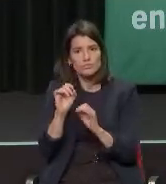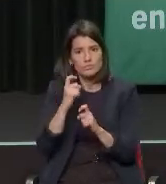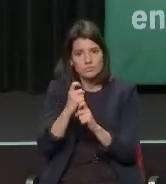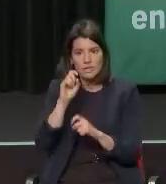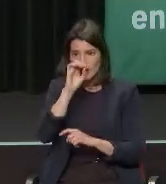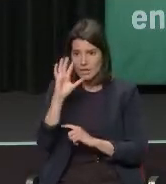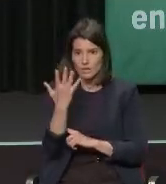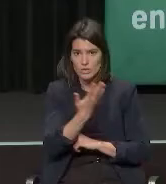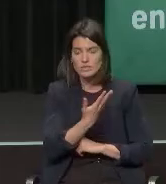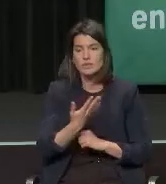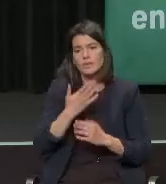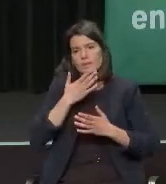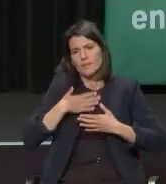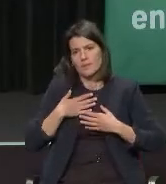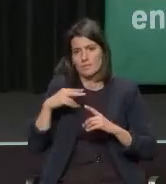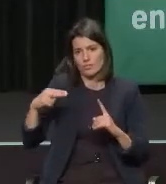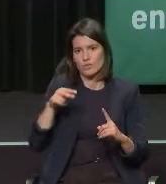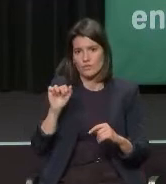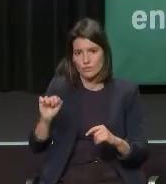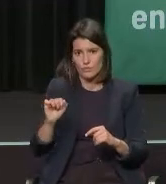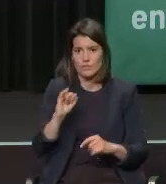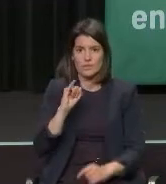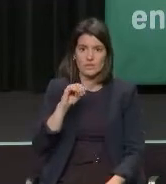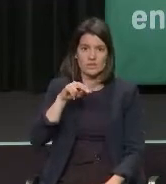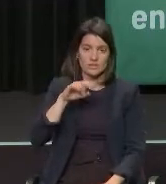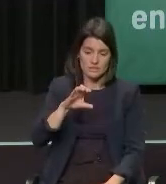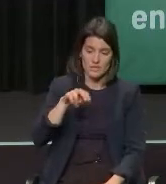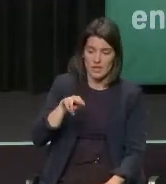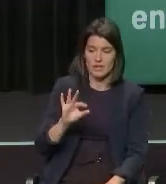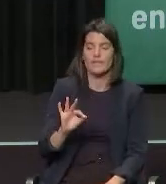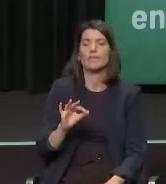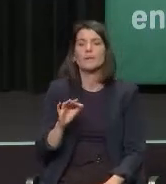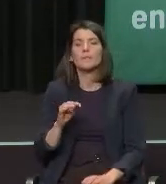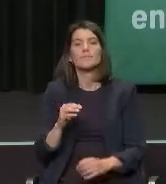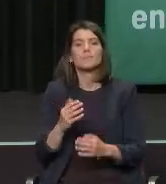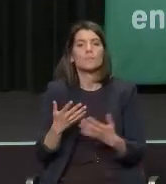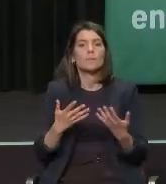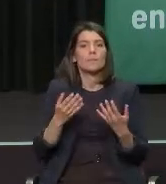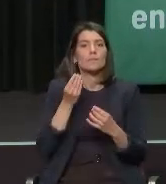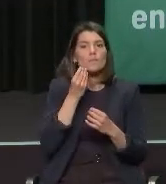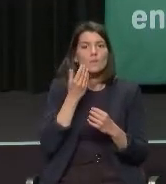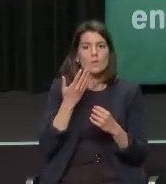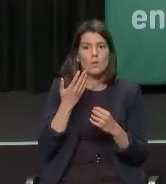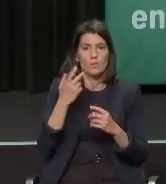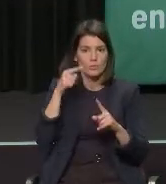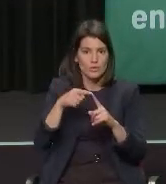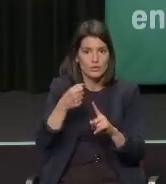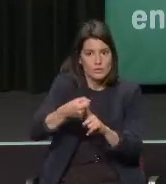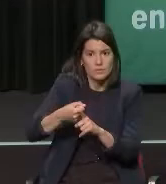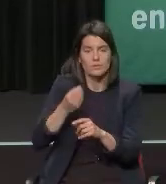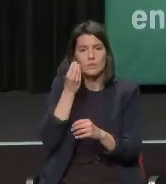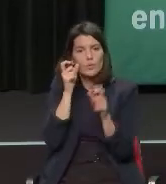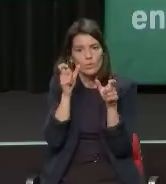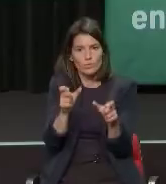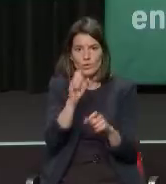dar uma perspectiva do ICNF e do papel quais são os métodos e os desafios na monitorização da